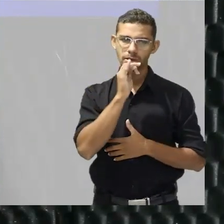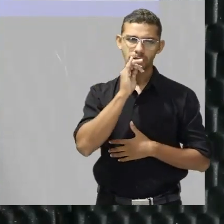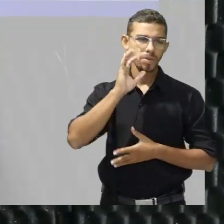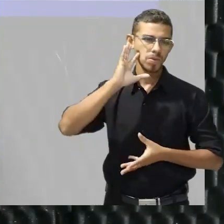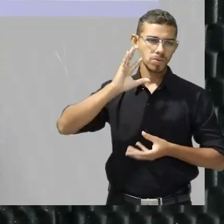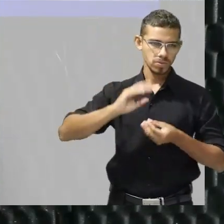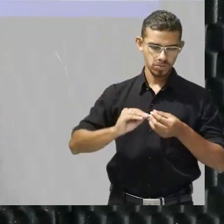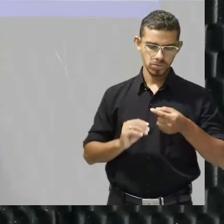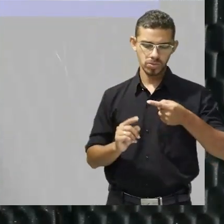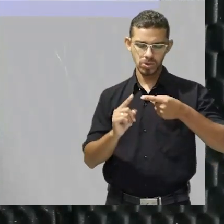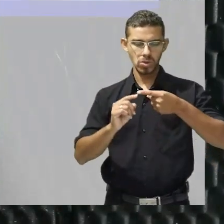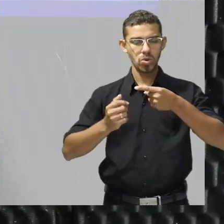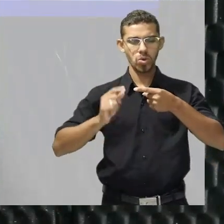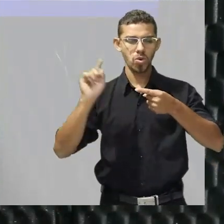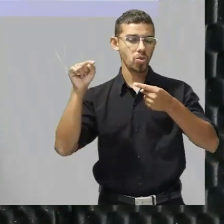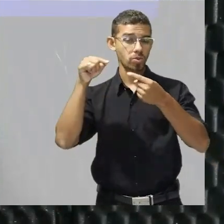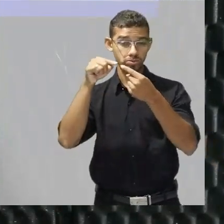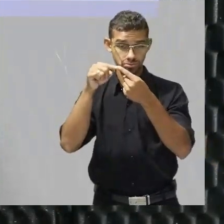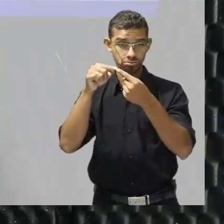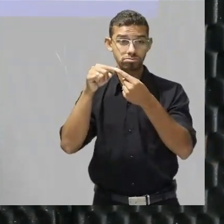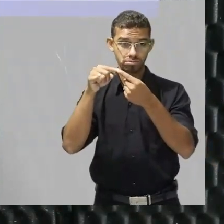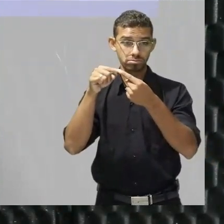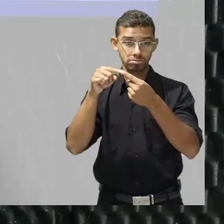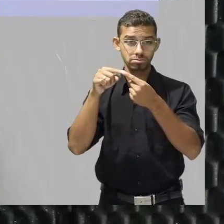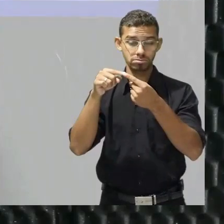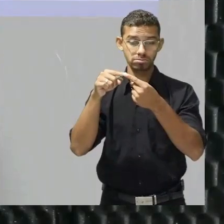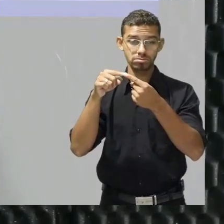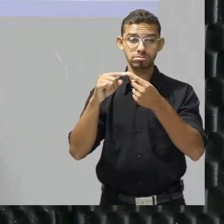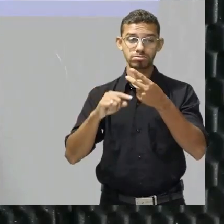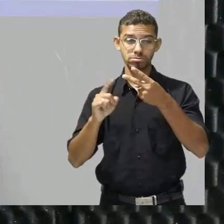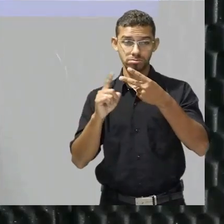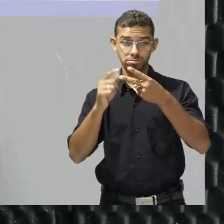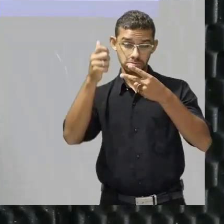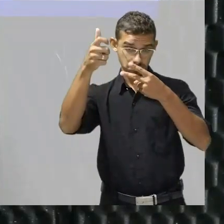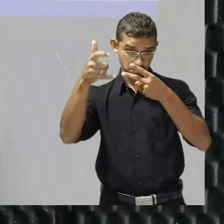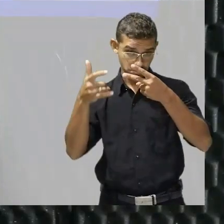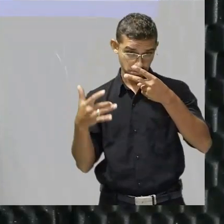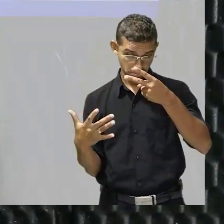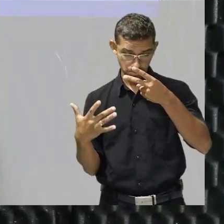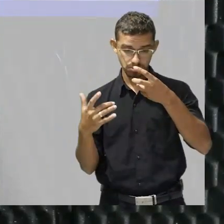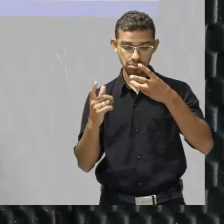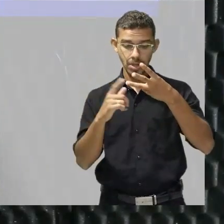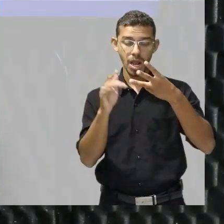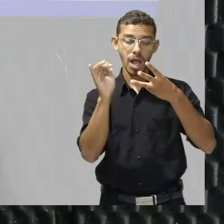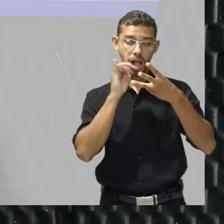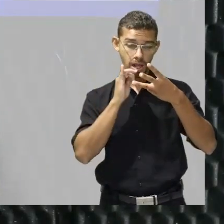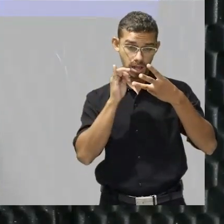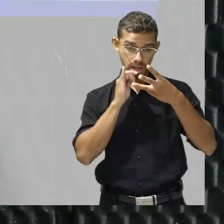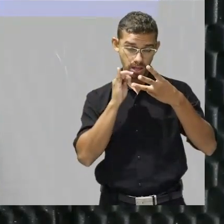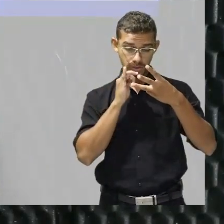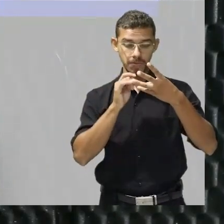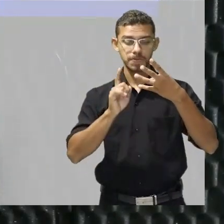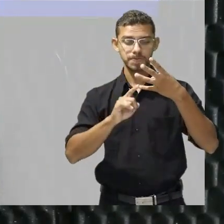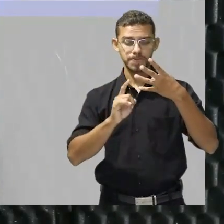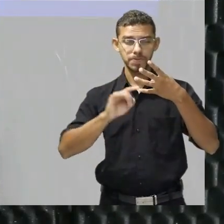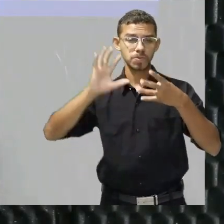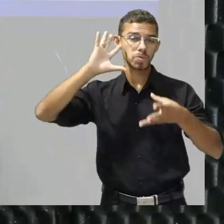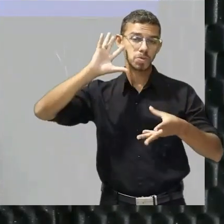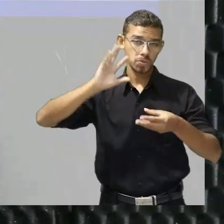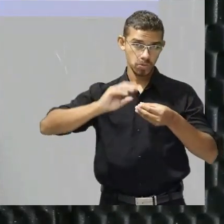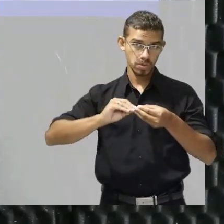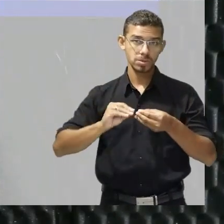ela cumpriu todos ó o objetivo do parágrafo as explicações as exemplificações e